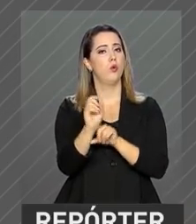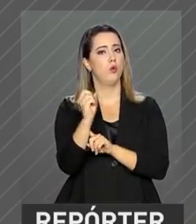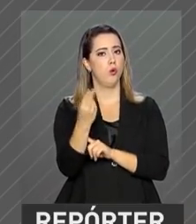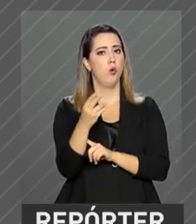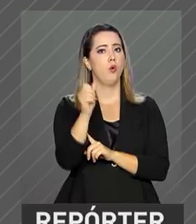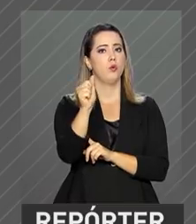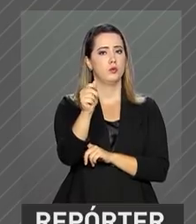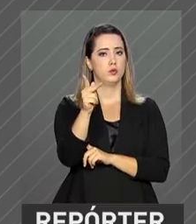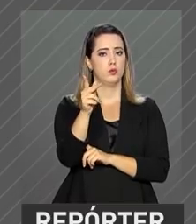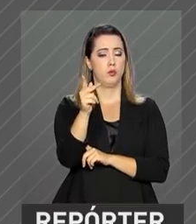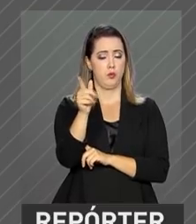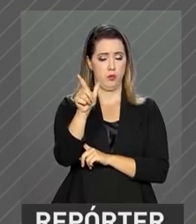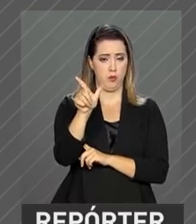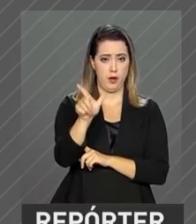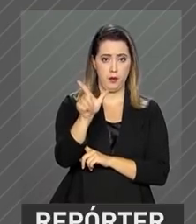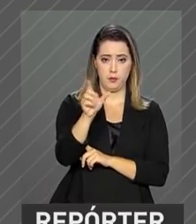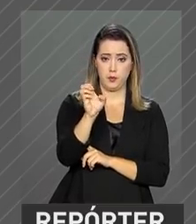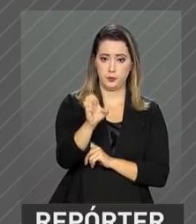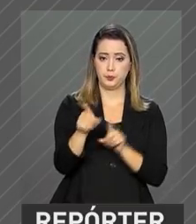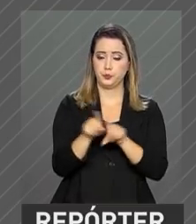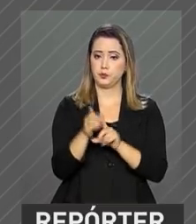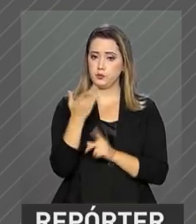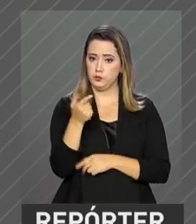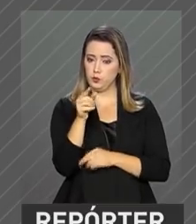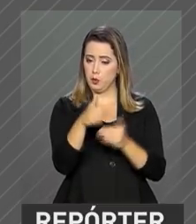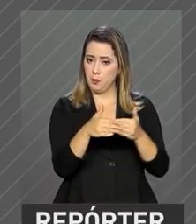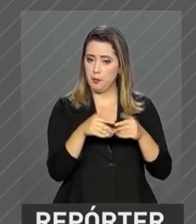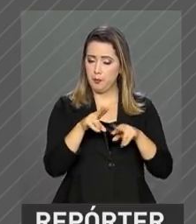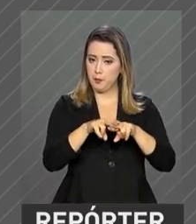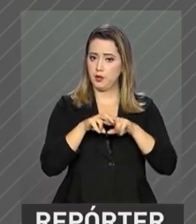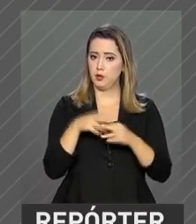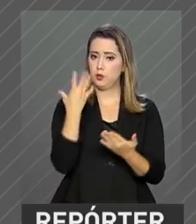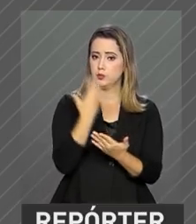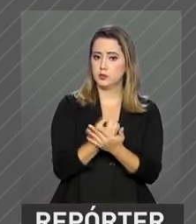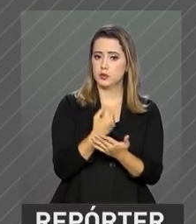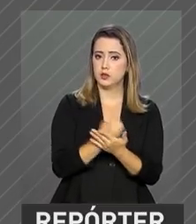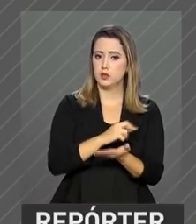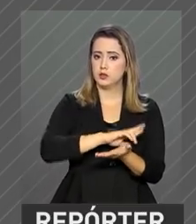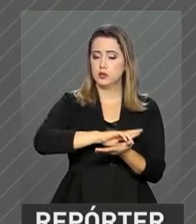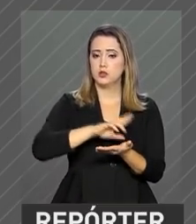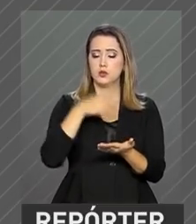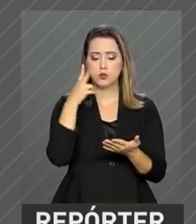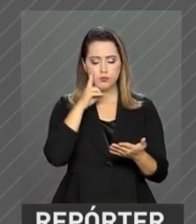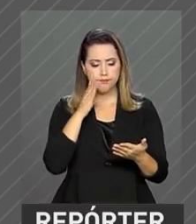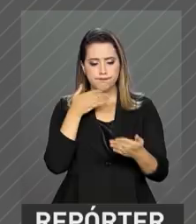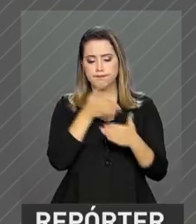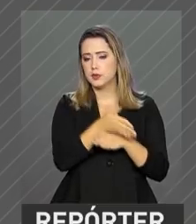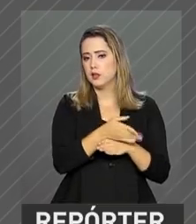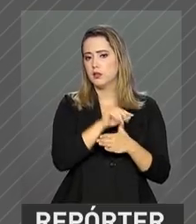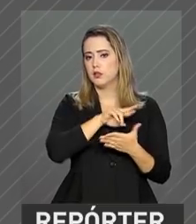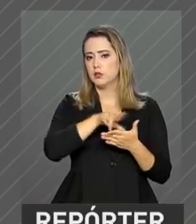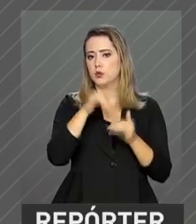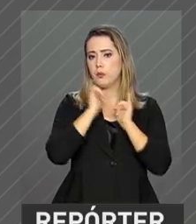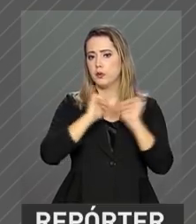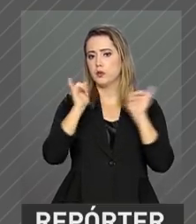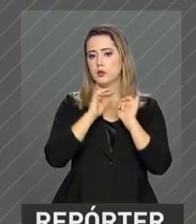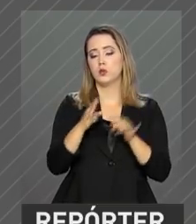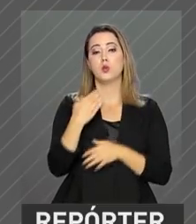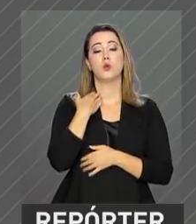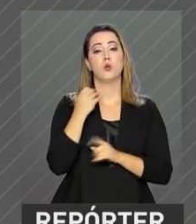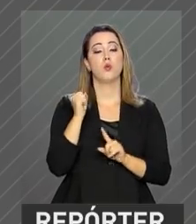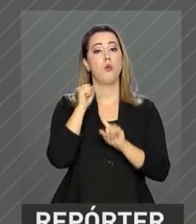utilização no sistema dos iphones por meio do aplicativo é possível ter acesso às principais publicações do banco